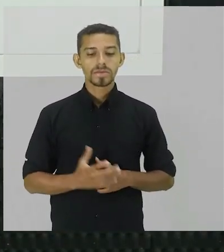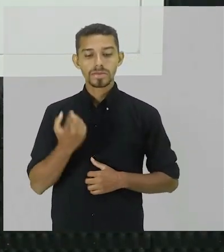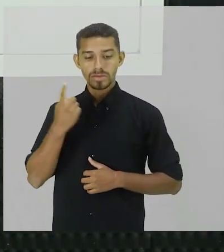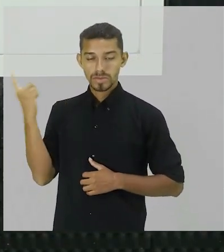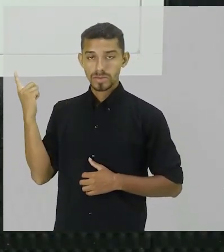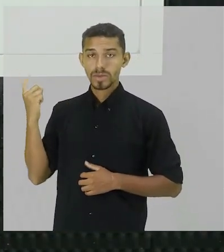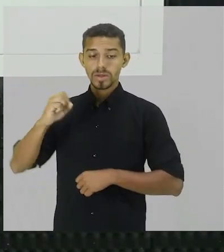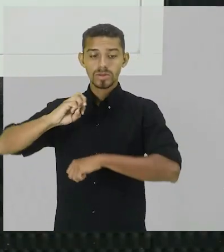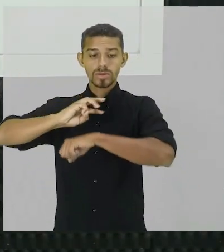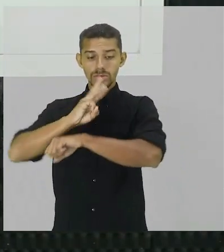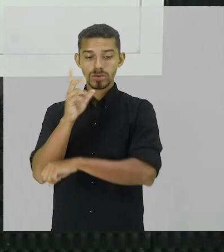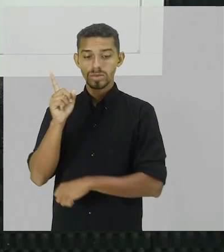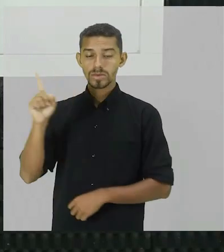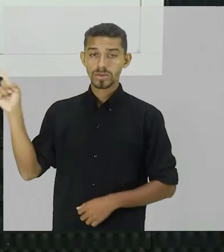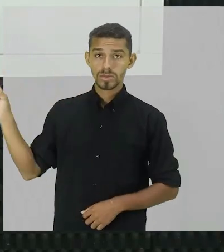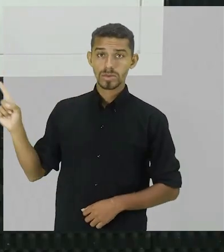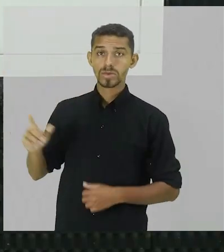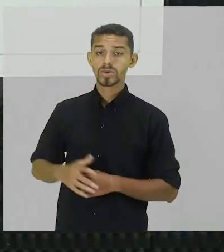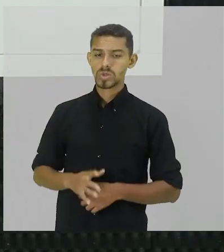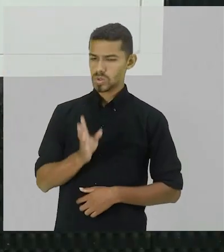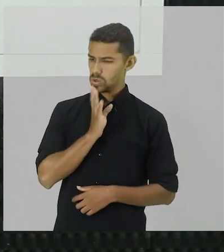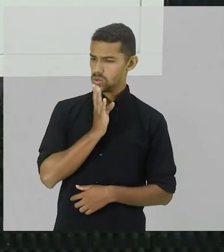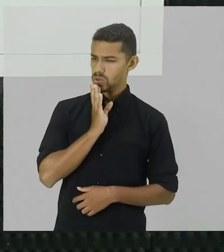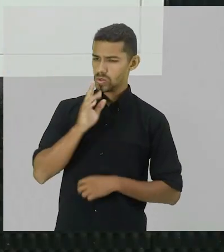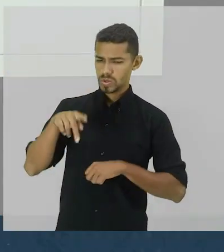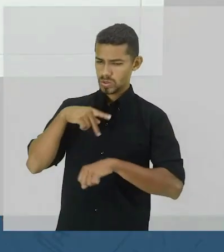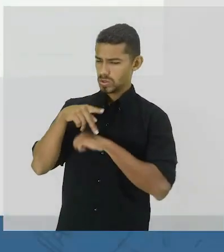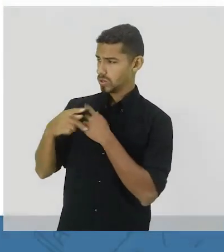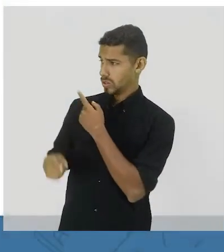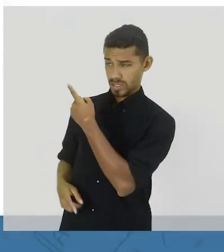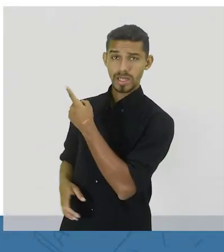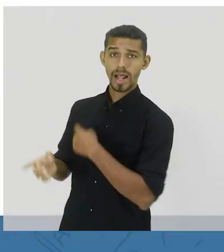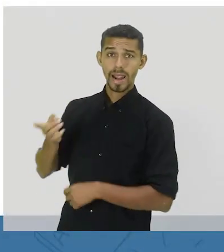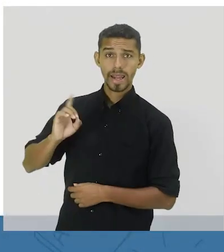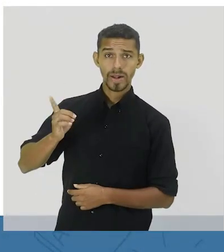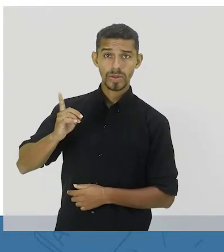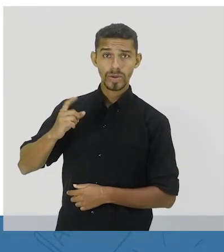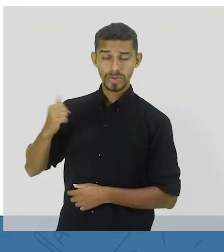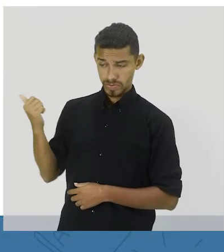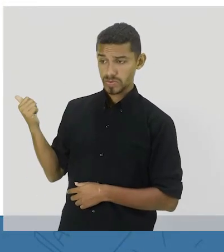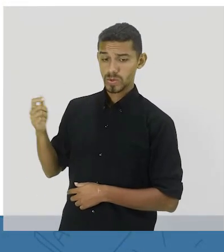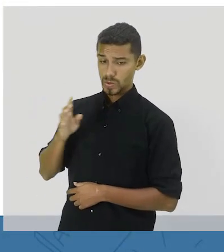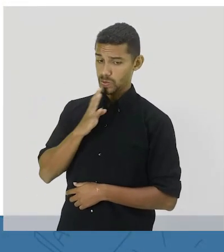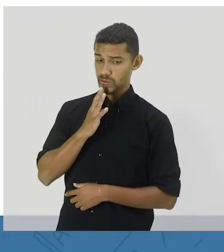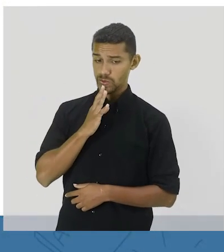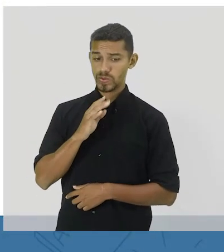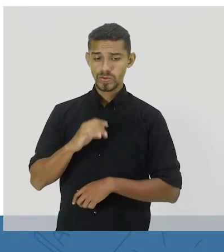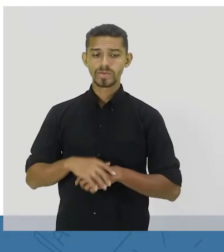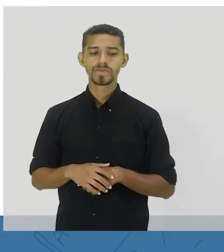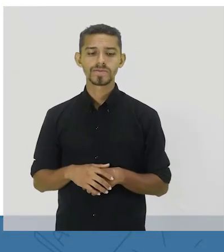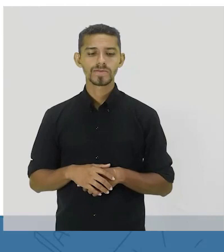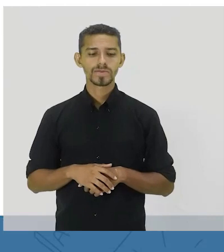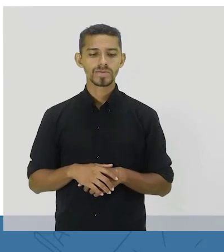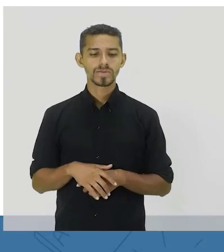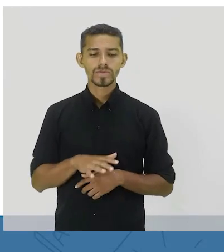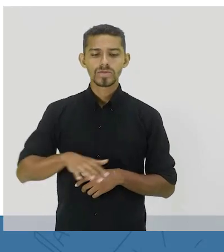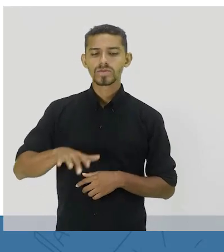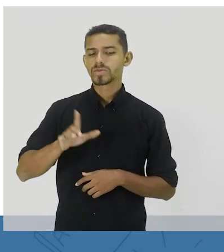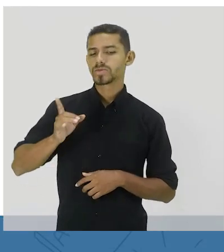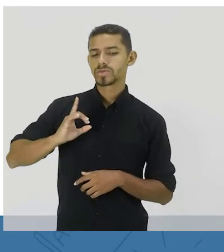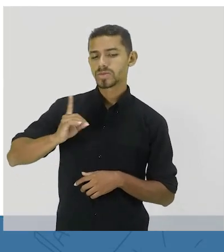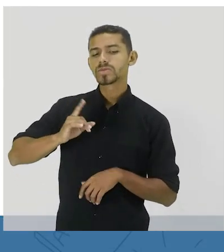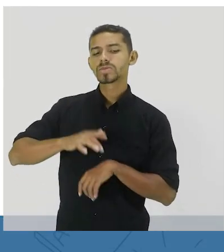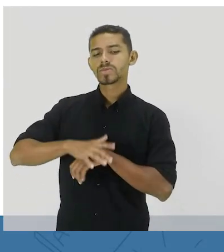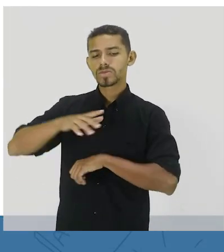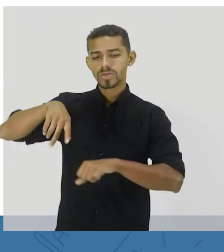da UEMA. Olha, turminha, todo mundo já andou lá pelo centro e já viu essas imagens, né? O Complexo Deodoro, que engloba as